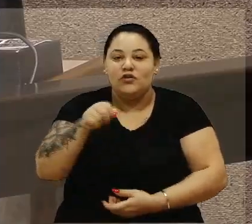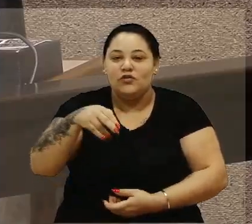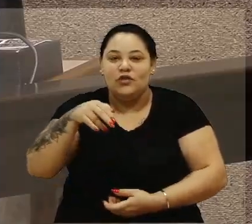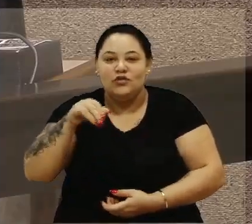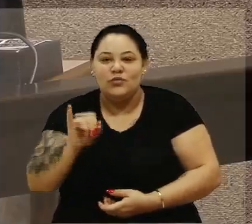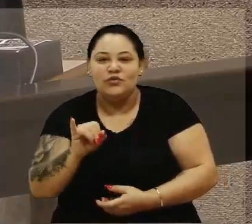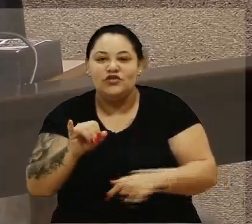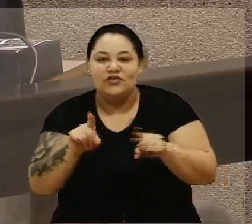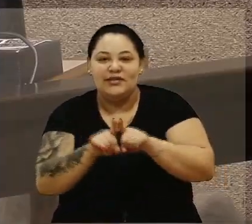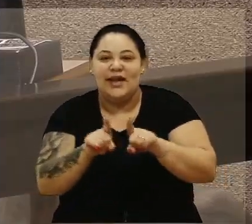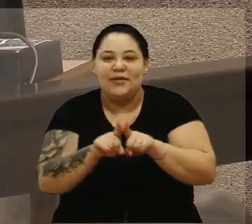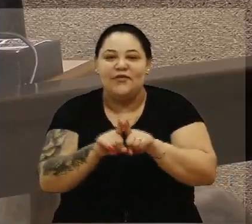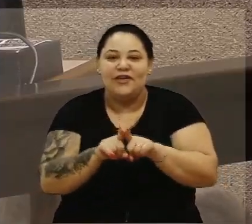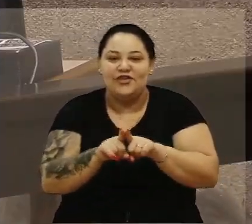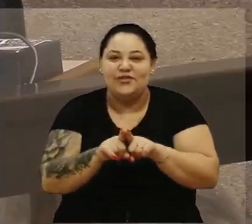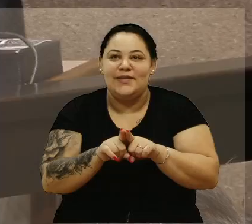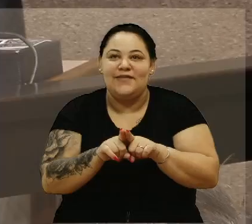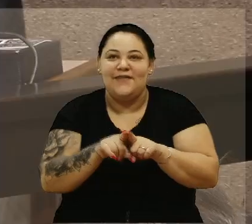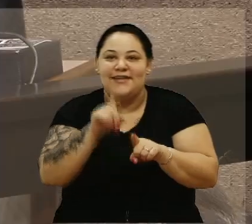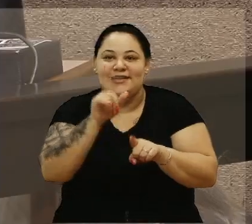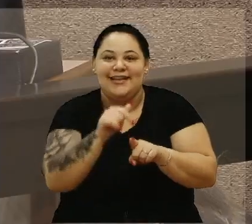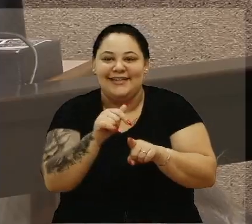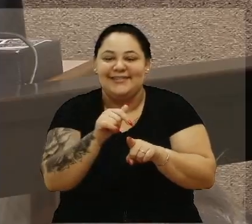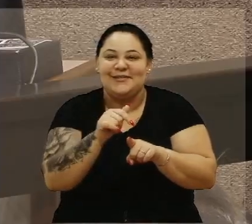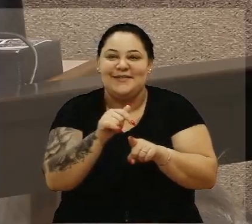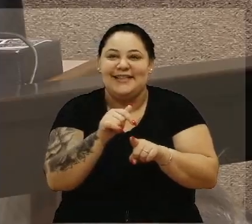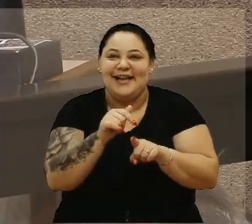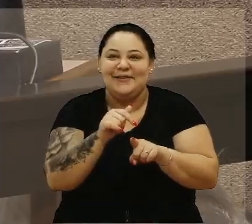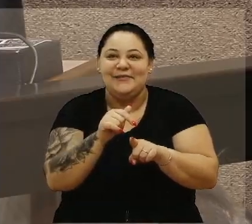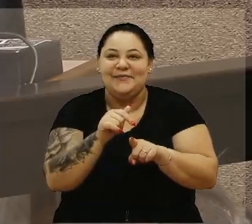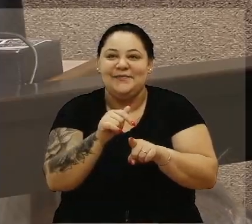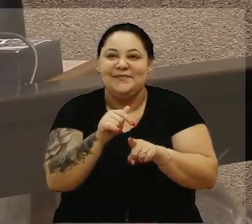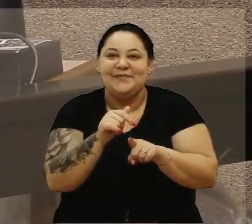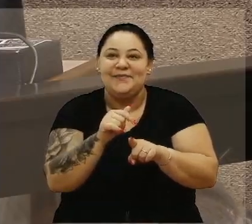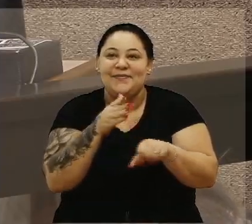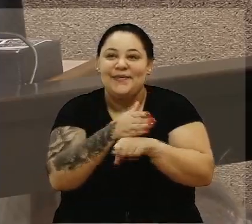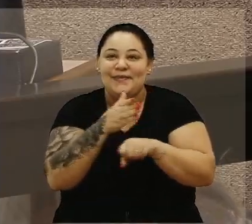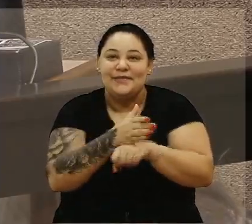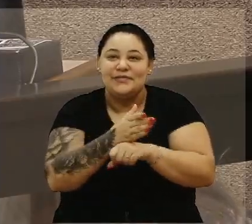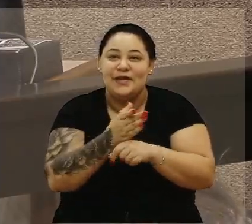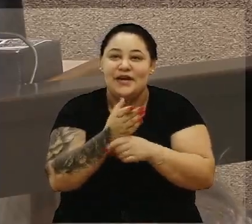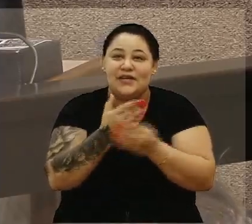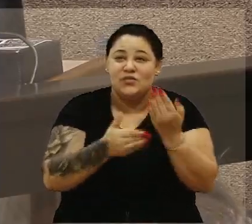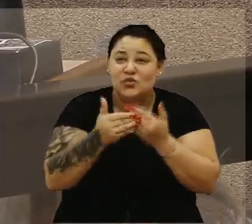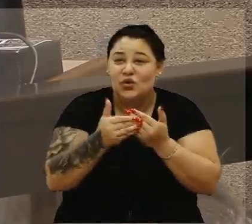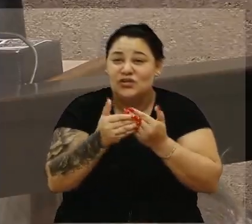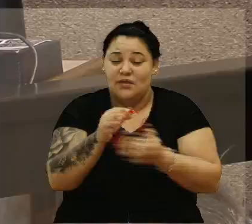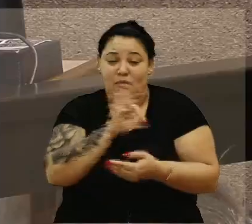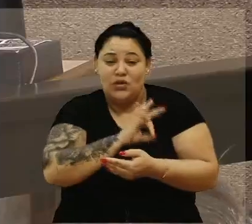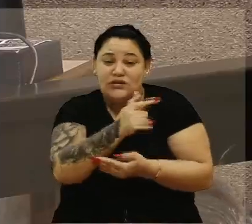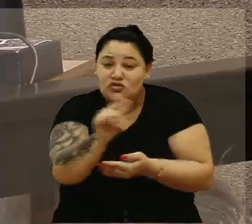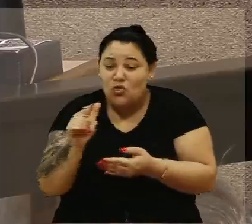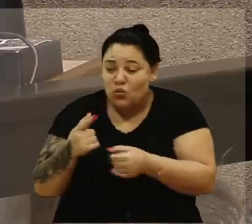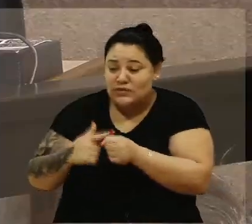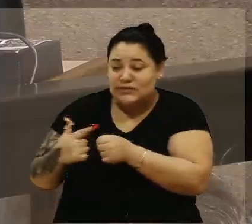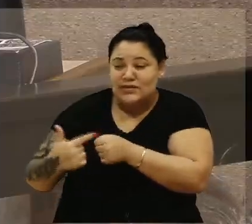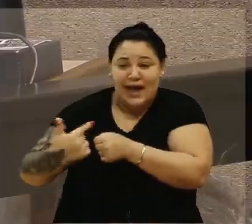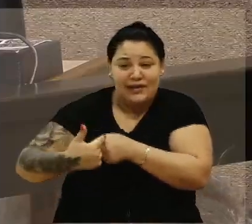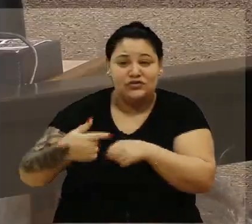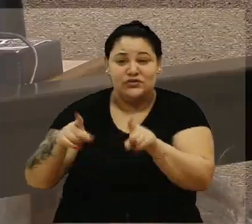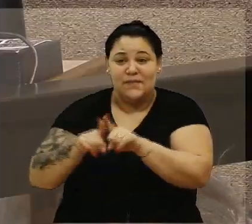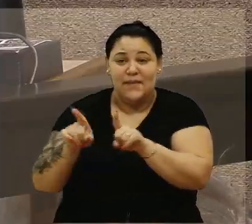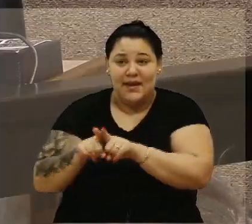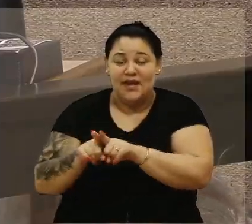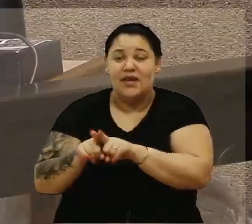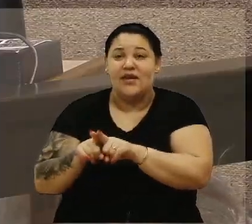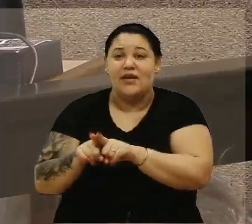Feitan, todos da polícia aí, que fizeram uma força-tarefa, né, envolveram inclusive polícias de outras cidades para que